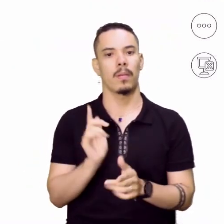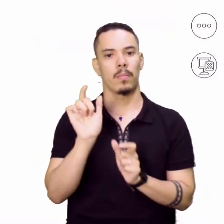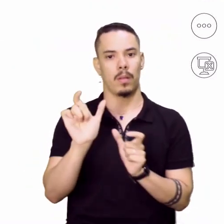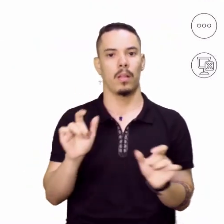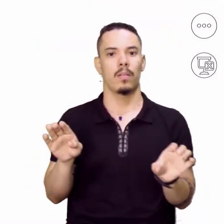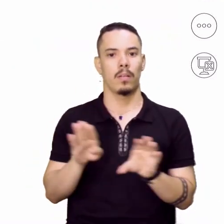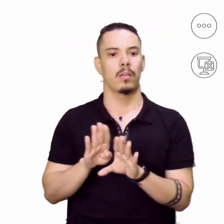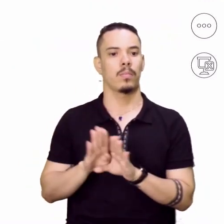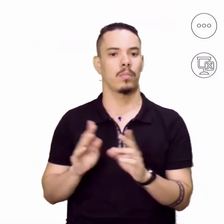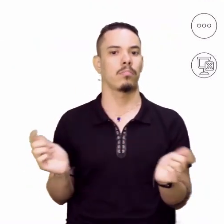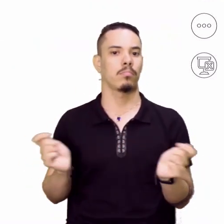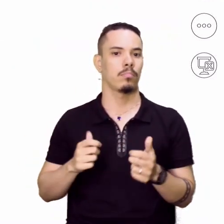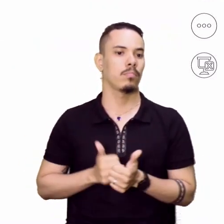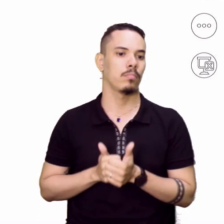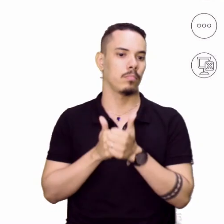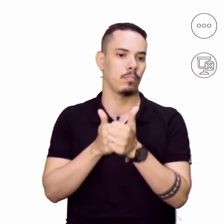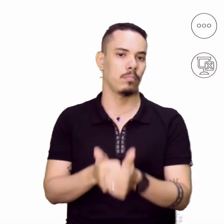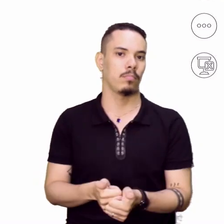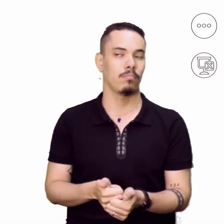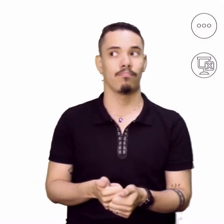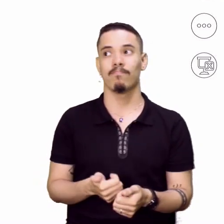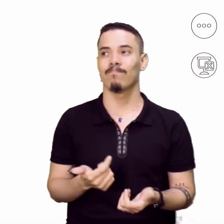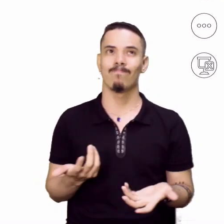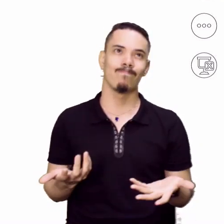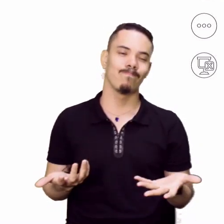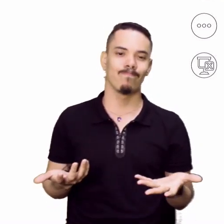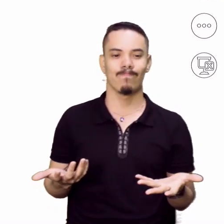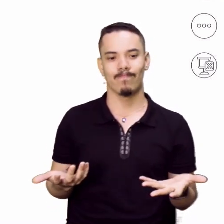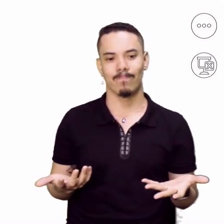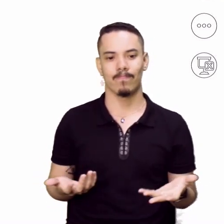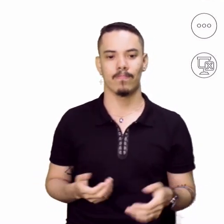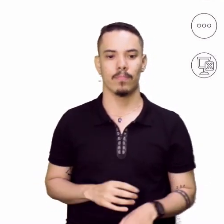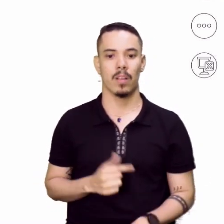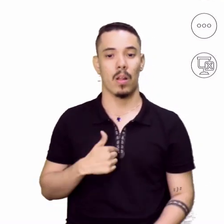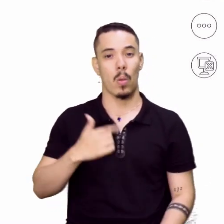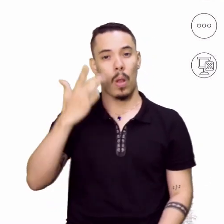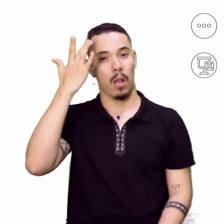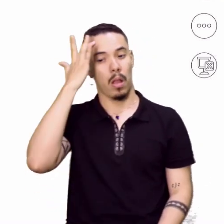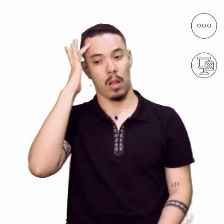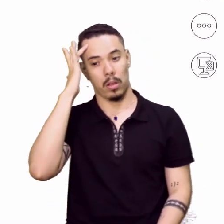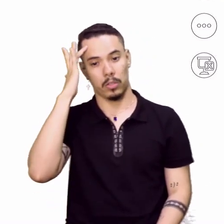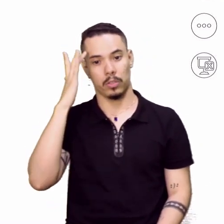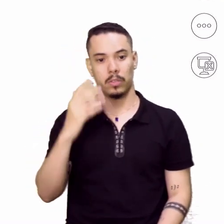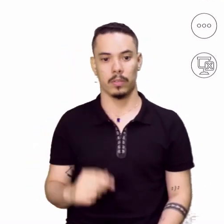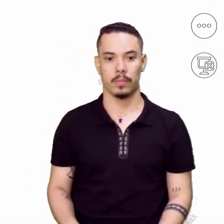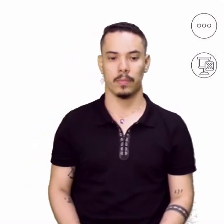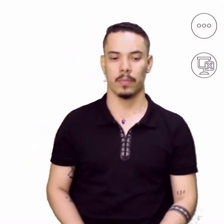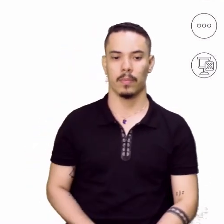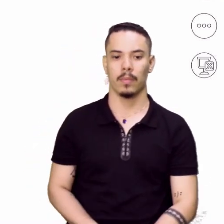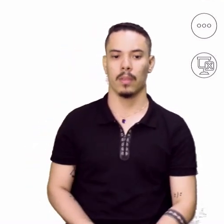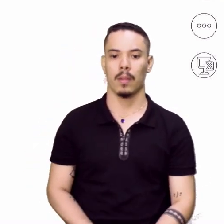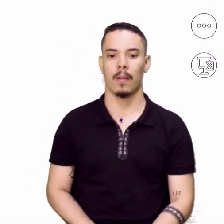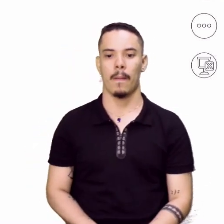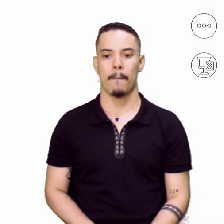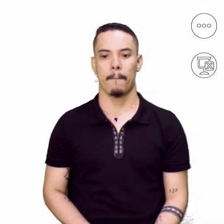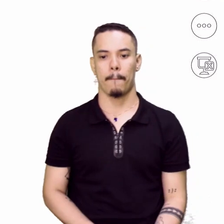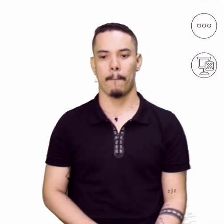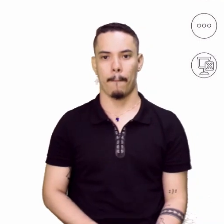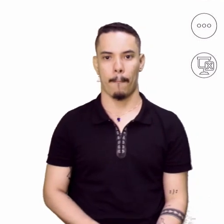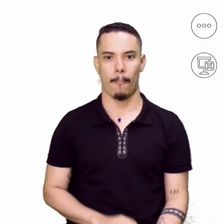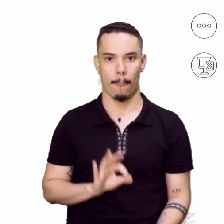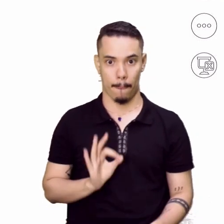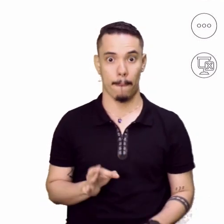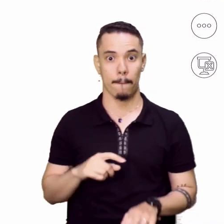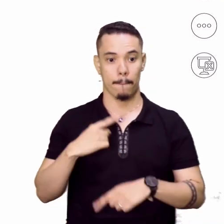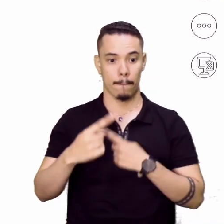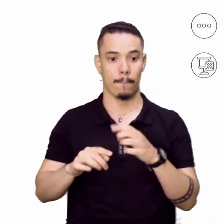acompanhadas palavras que você não tem certeza como esse eu acho perhaps maybe e logo seguida